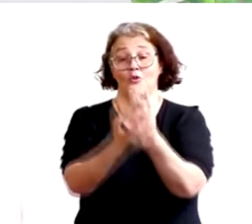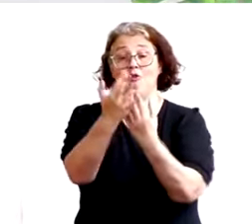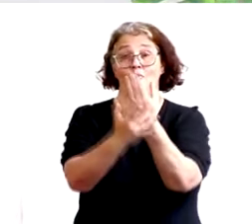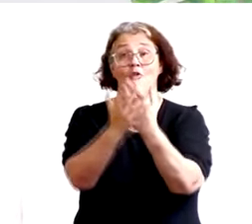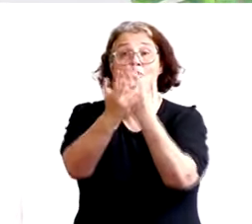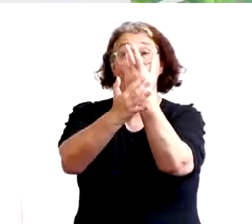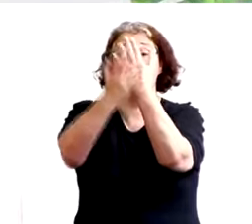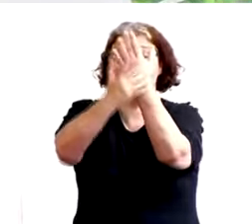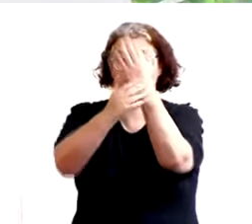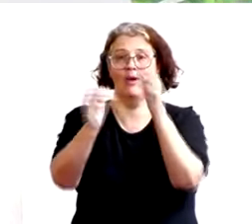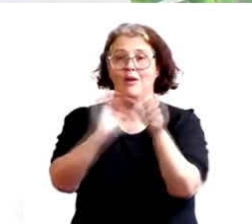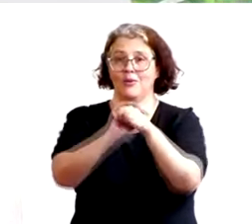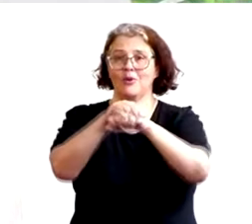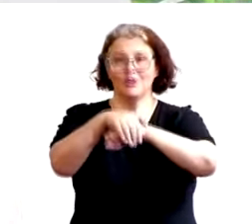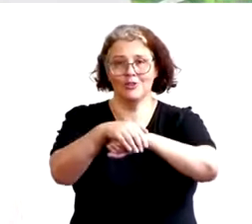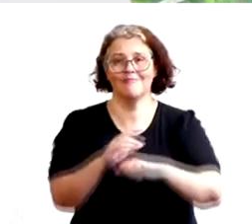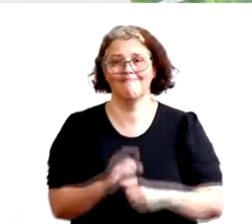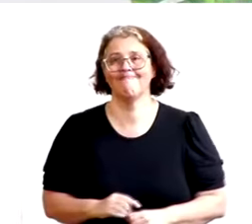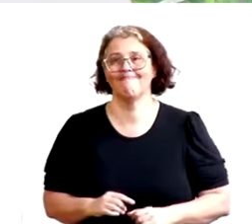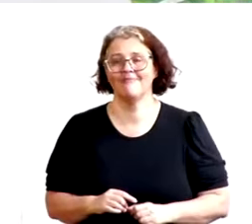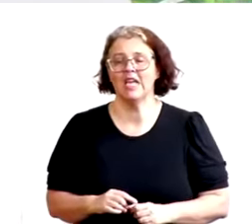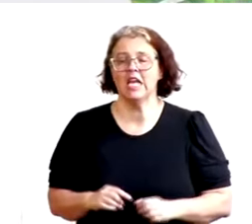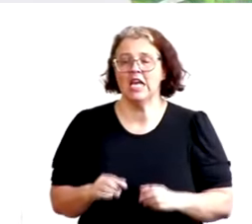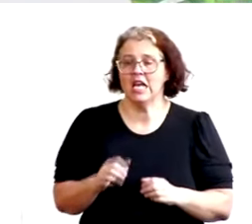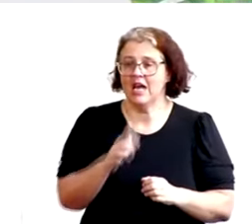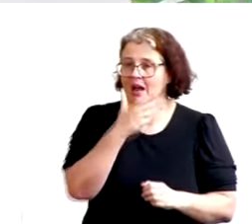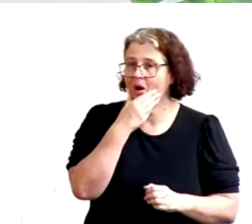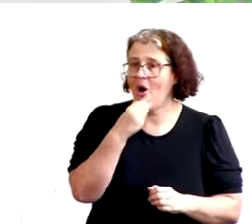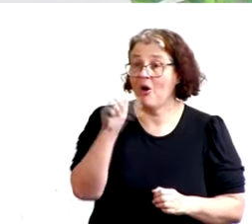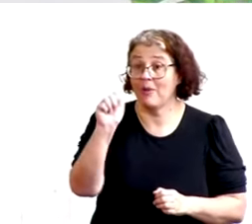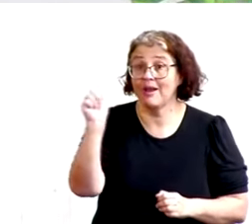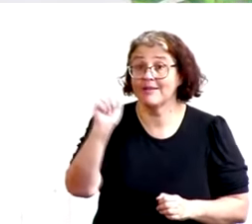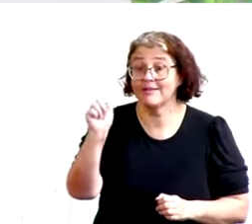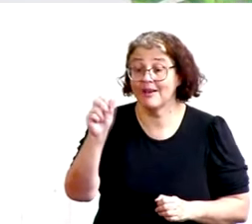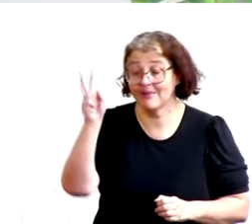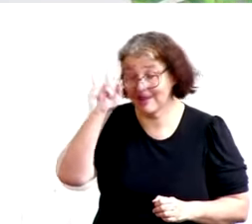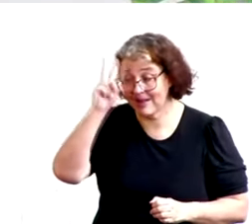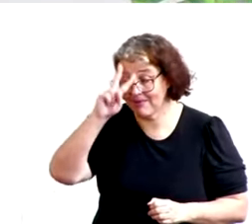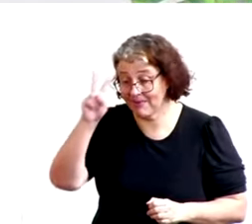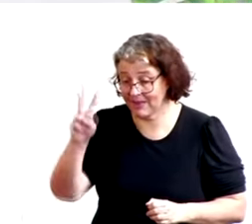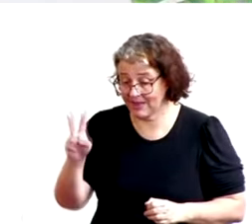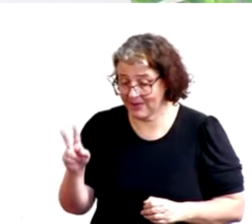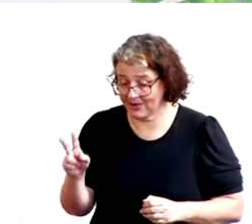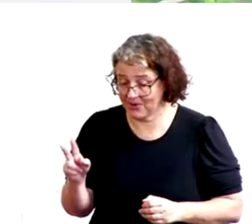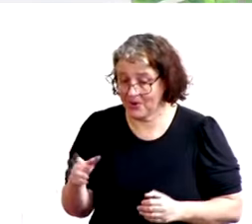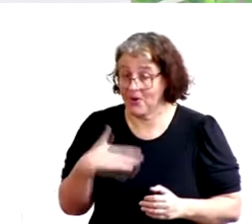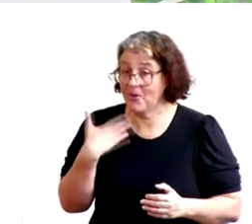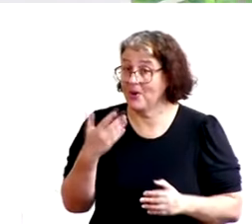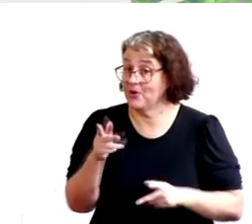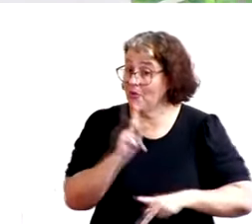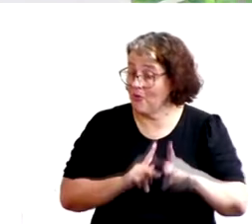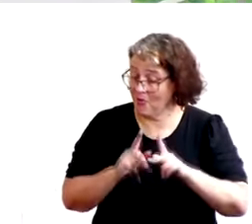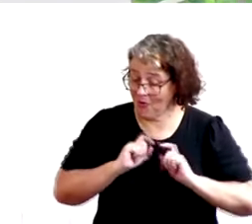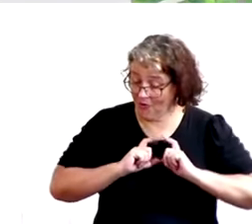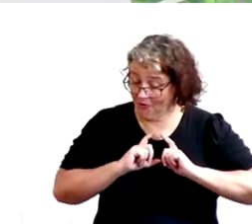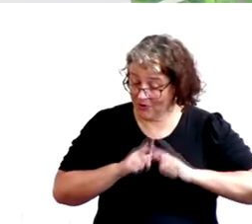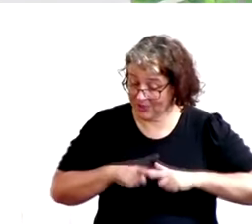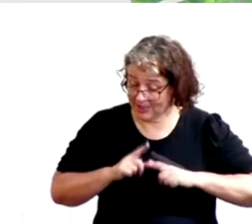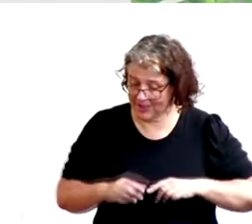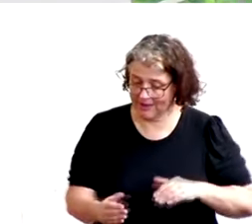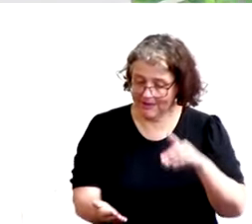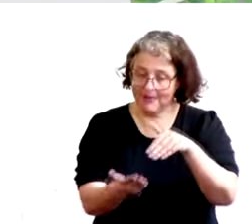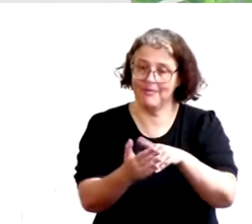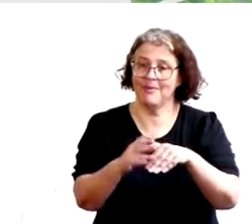as árvores está trazendo uma memória quando o povo estava ao pé do Monte Sinai recebendo as tábuas da